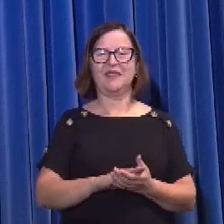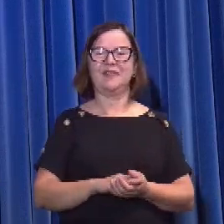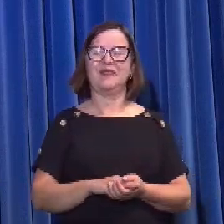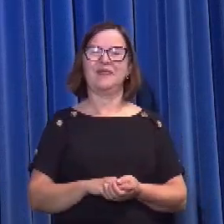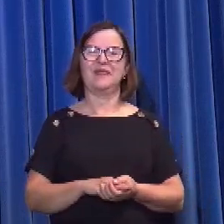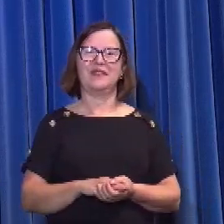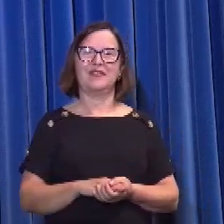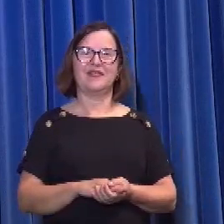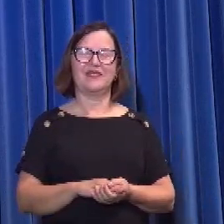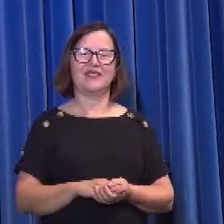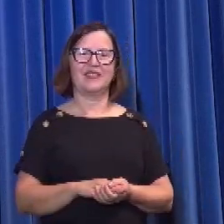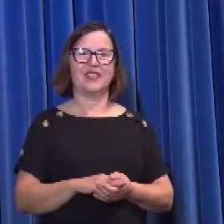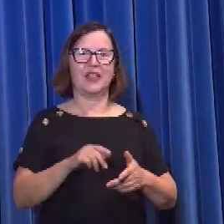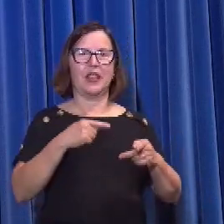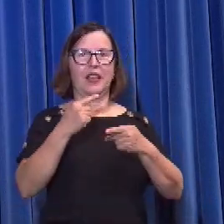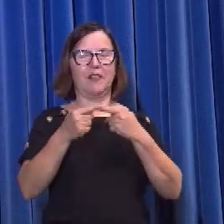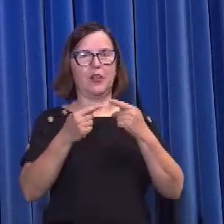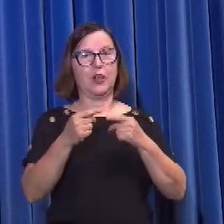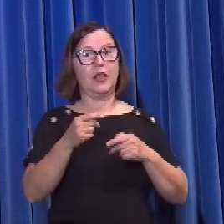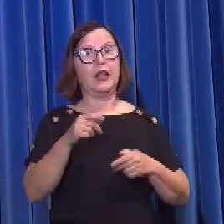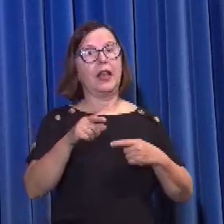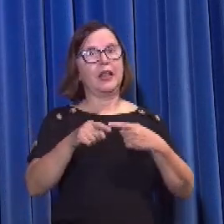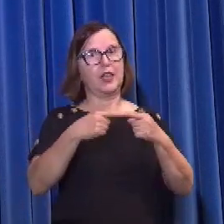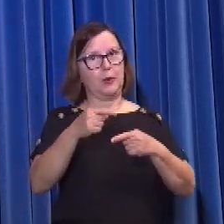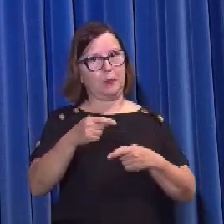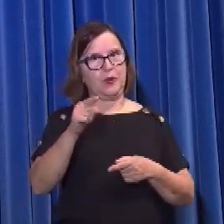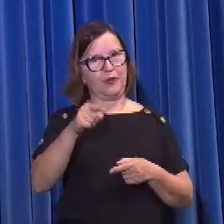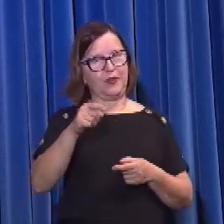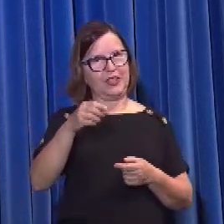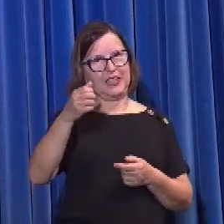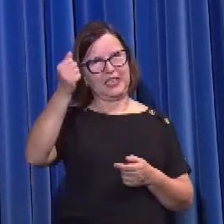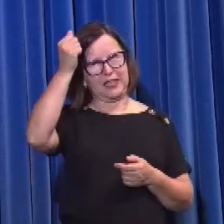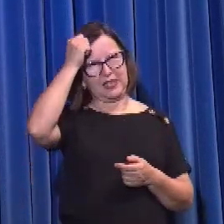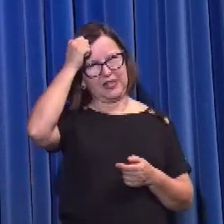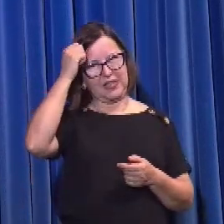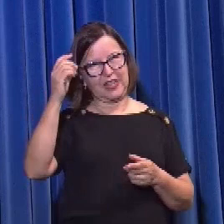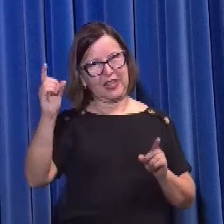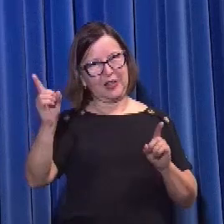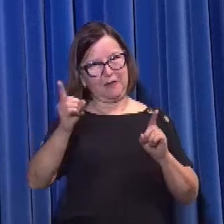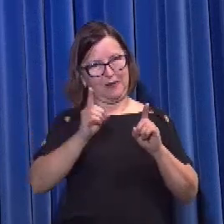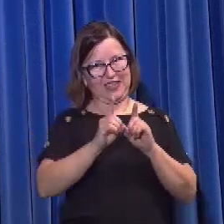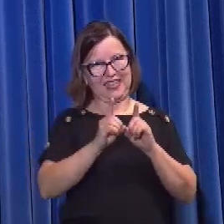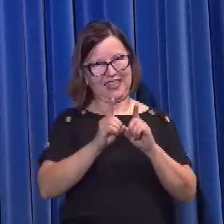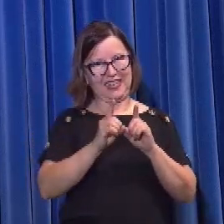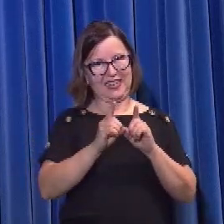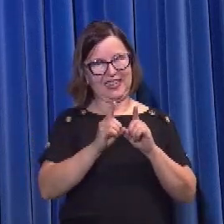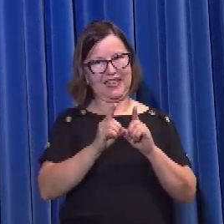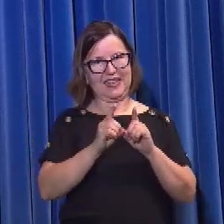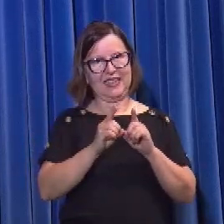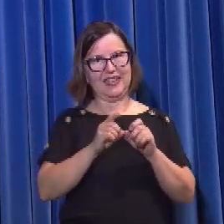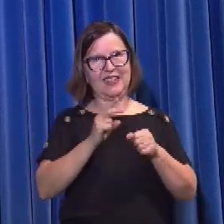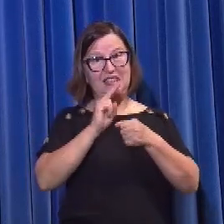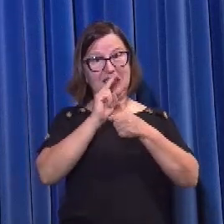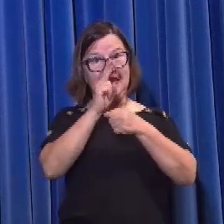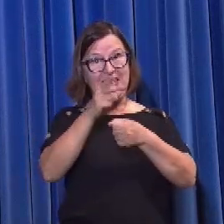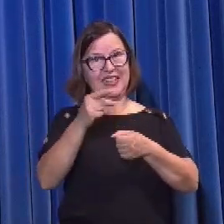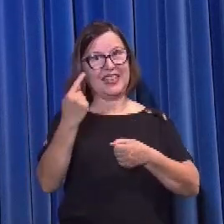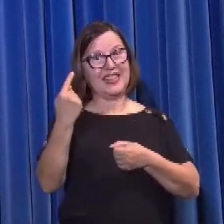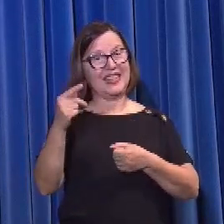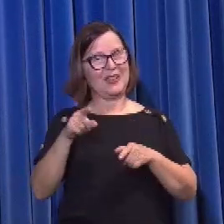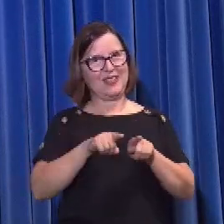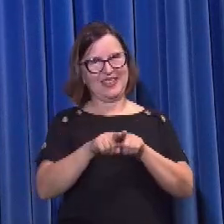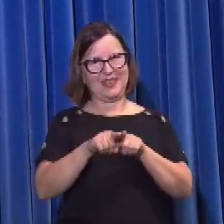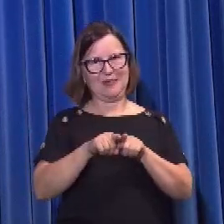Ele falou isso. Deus preserva com seus santos e, devido a isso, os próprios santos